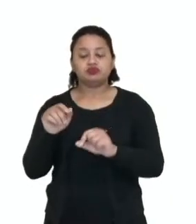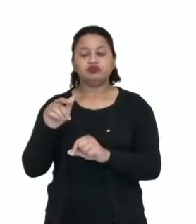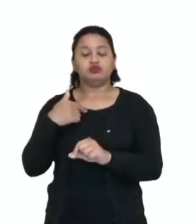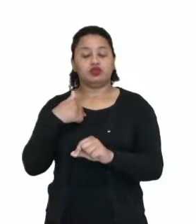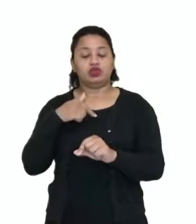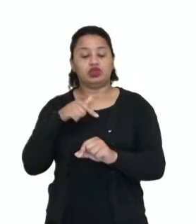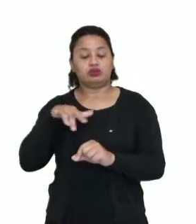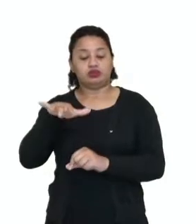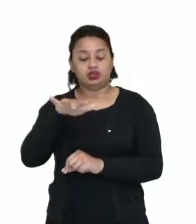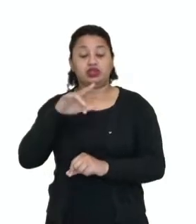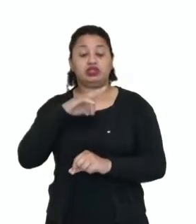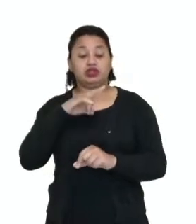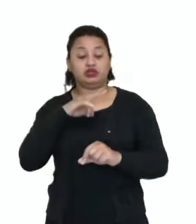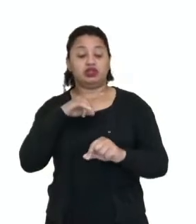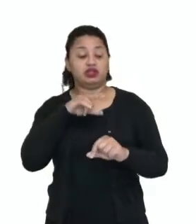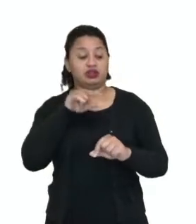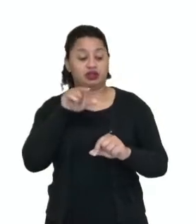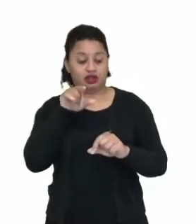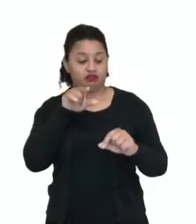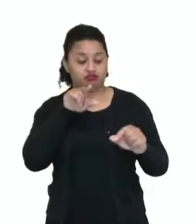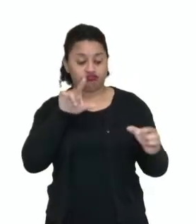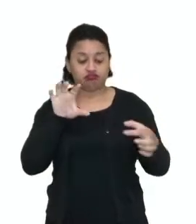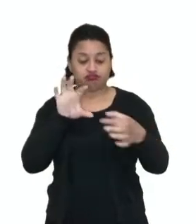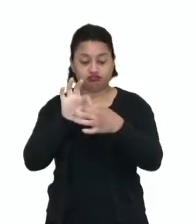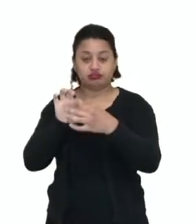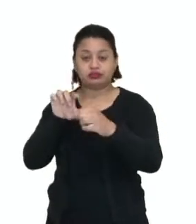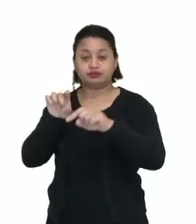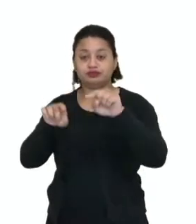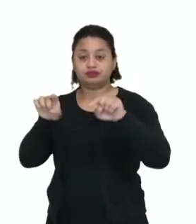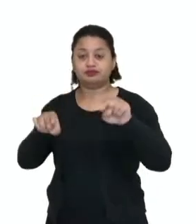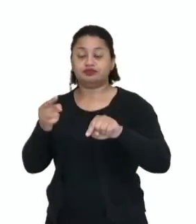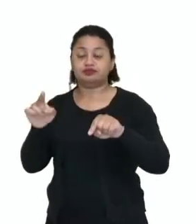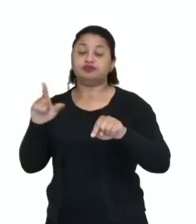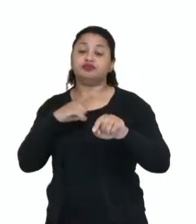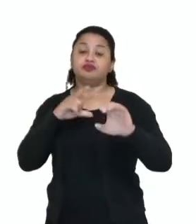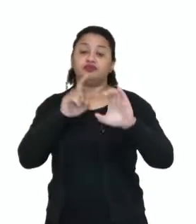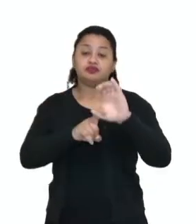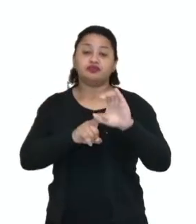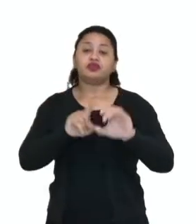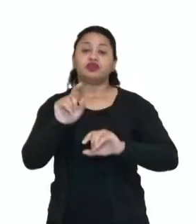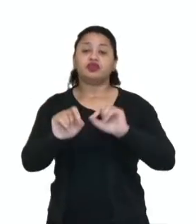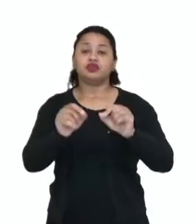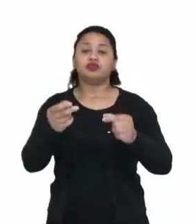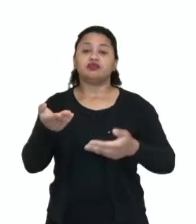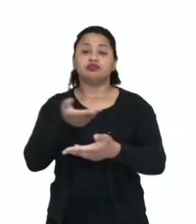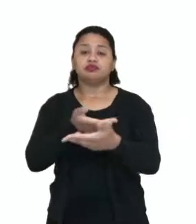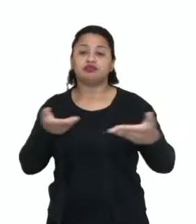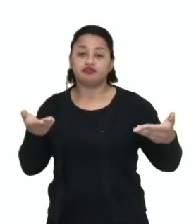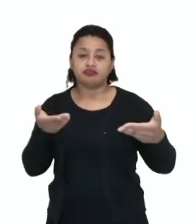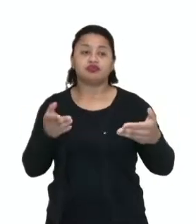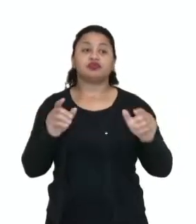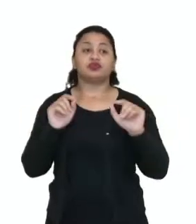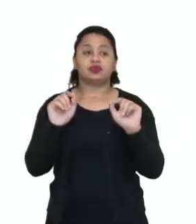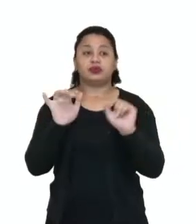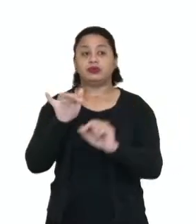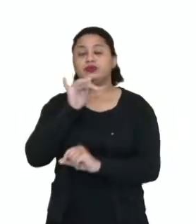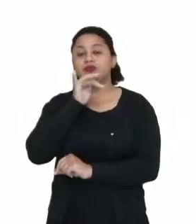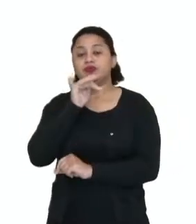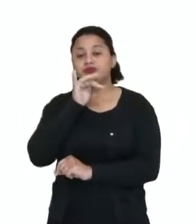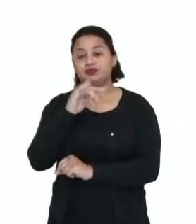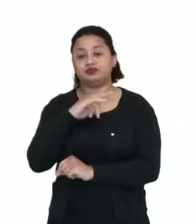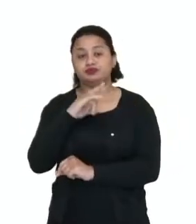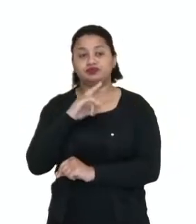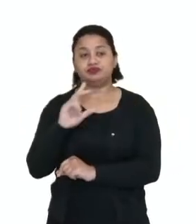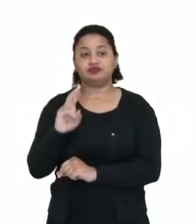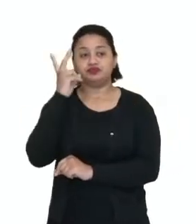à variação de outras, identificamos uma relação de dependência entre tais situações. Como no exemplo, o valor a